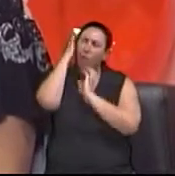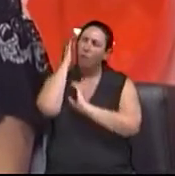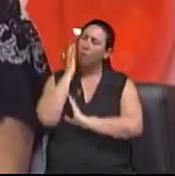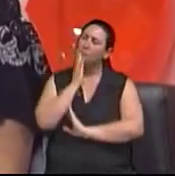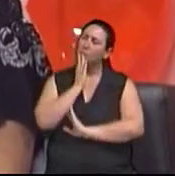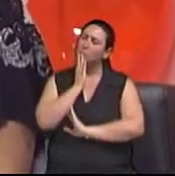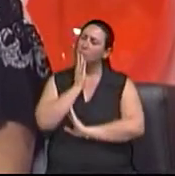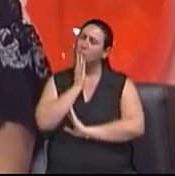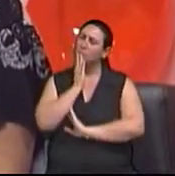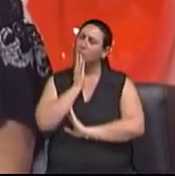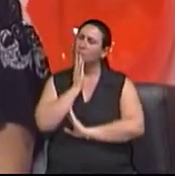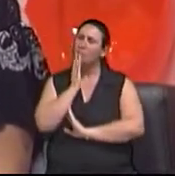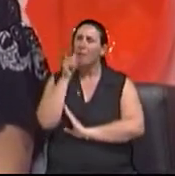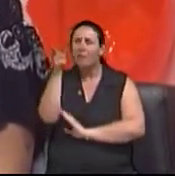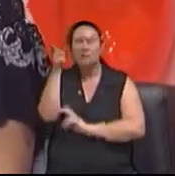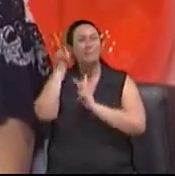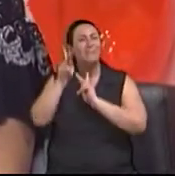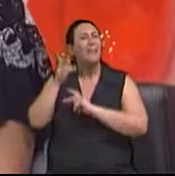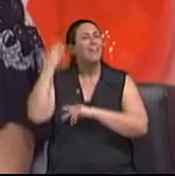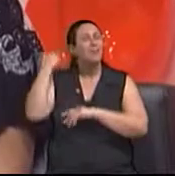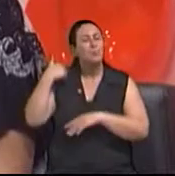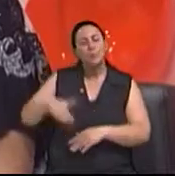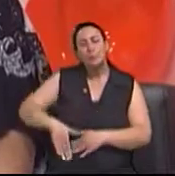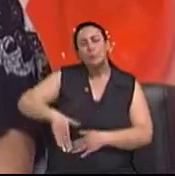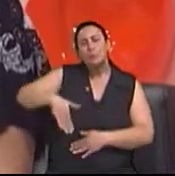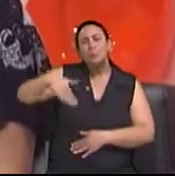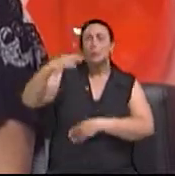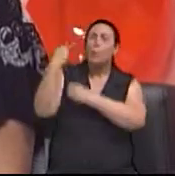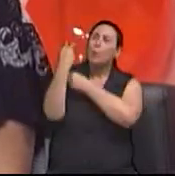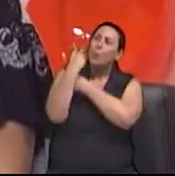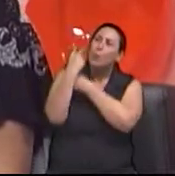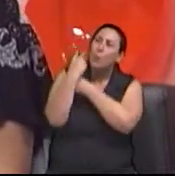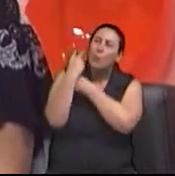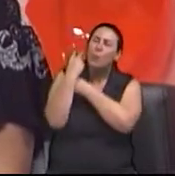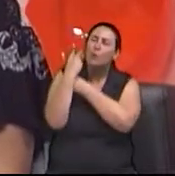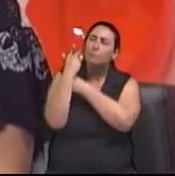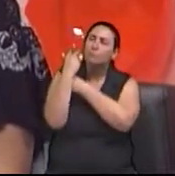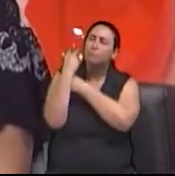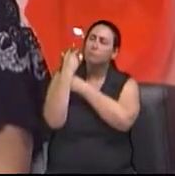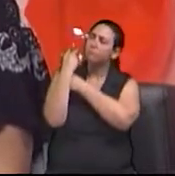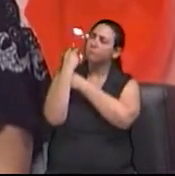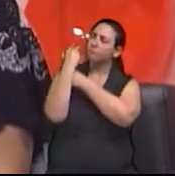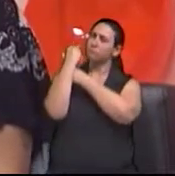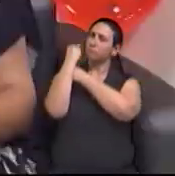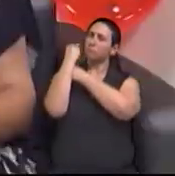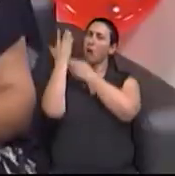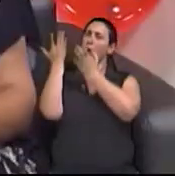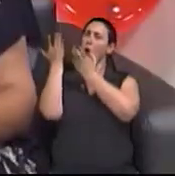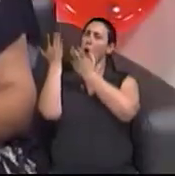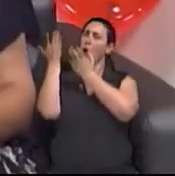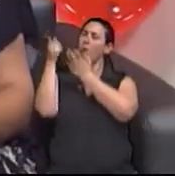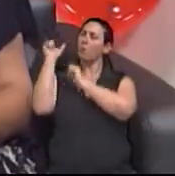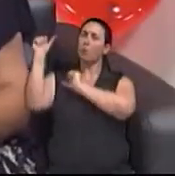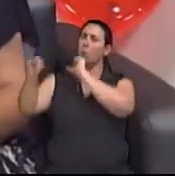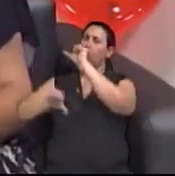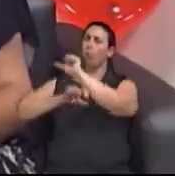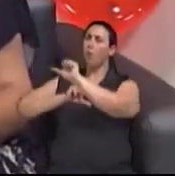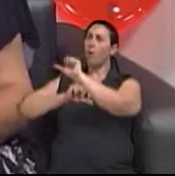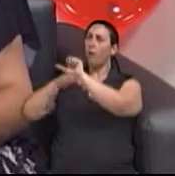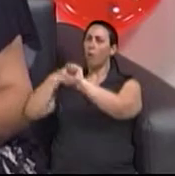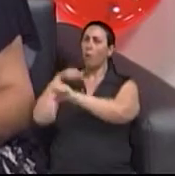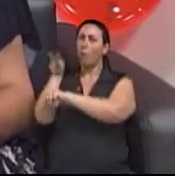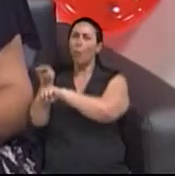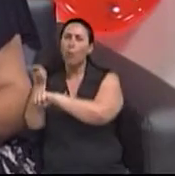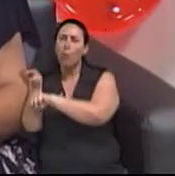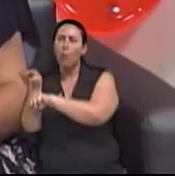que sempre nos guiaram nos protegeram estão dependentes de nós Pois é e eles vão precisar